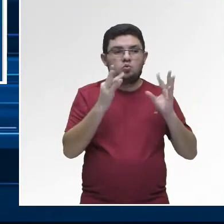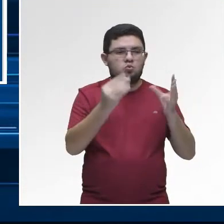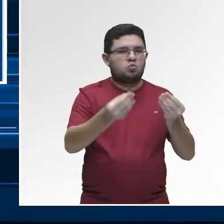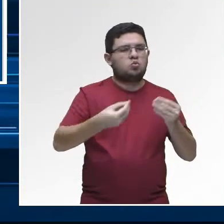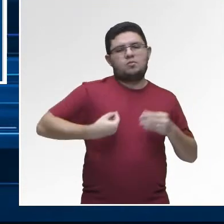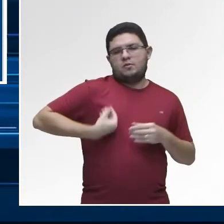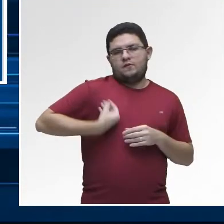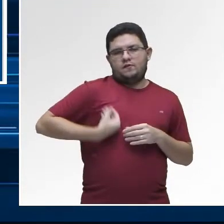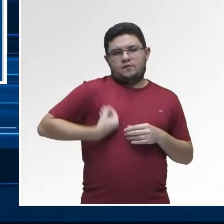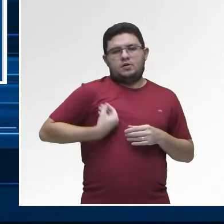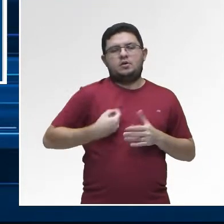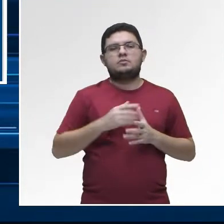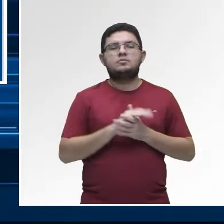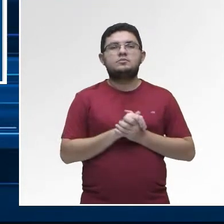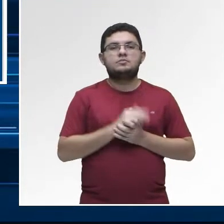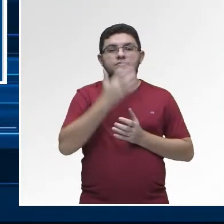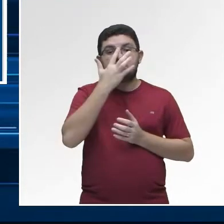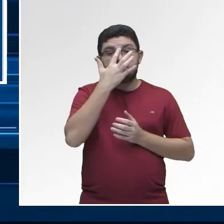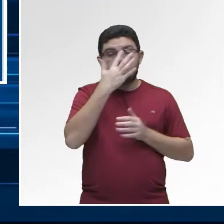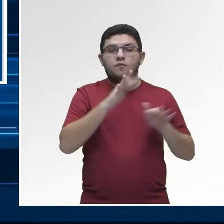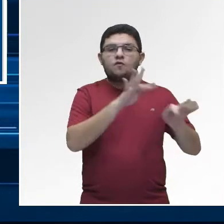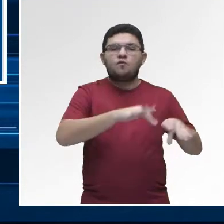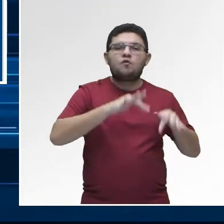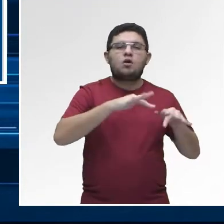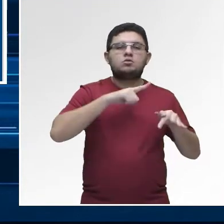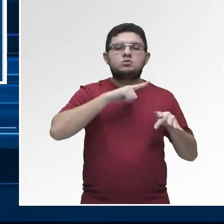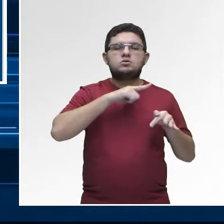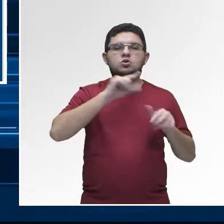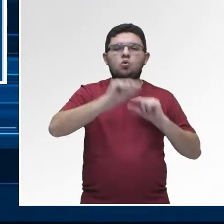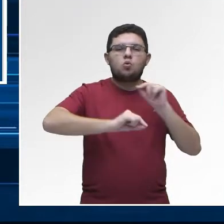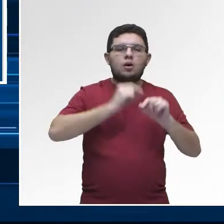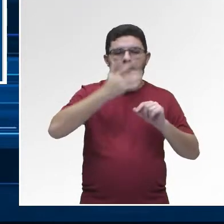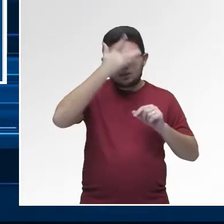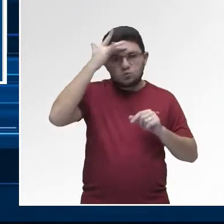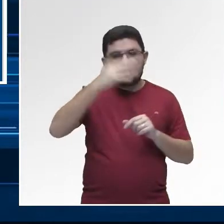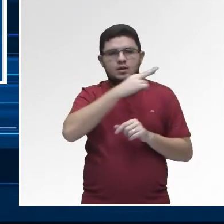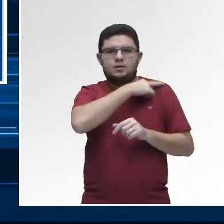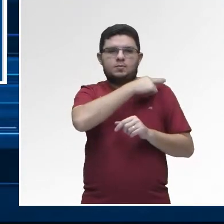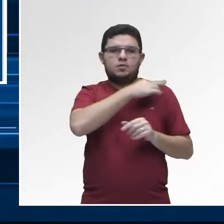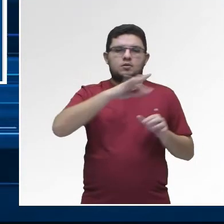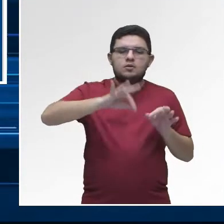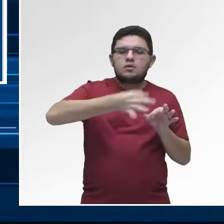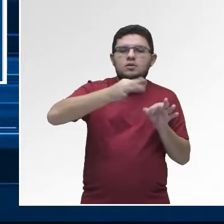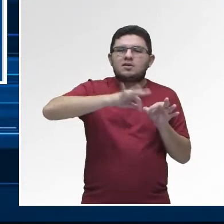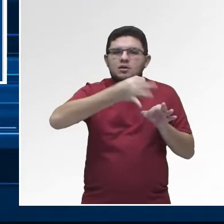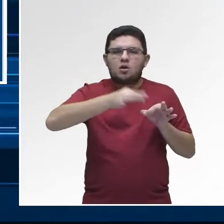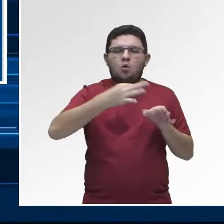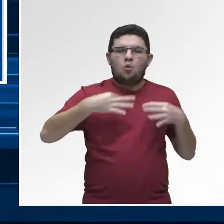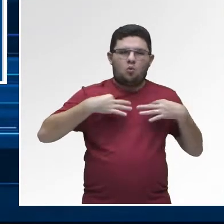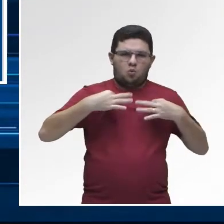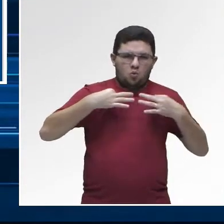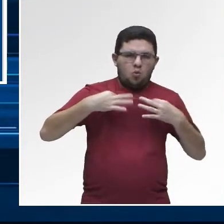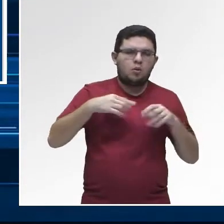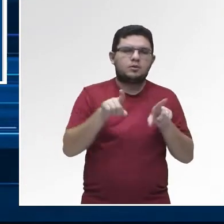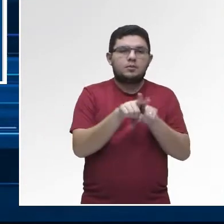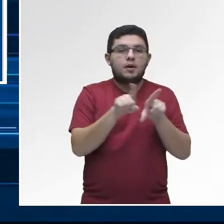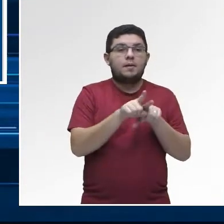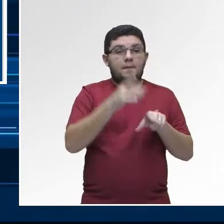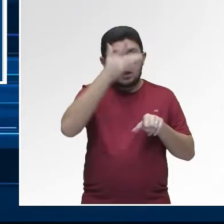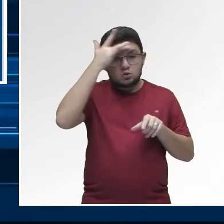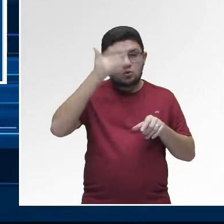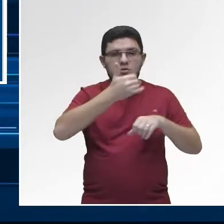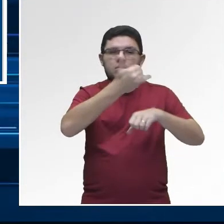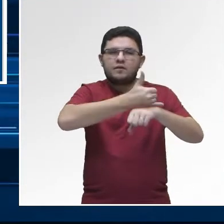sobrevivência. Ali tinha o alfaiate, que fazia roupas, né? Tinha o ferreiro, que